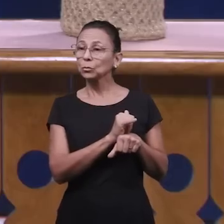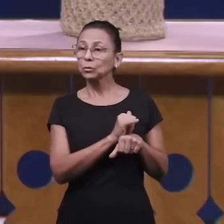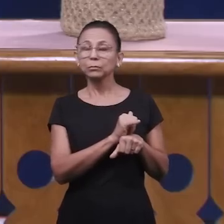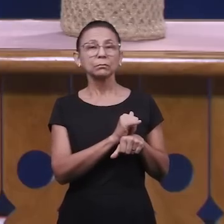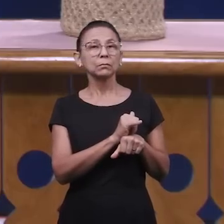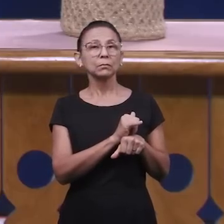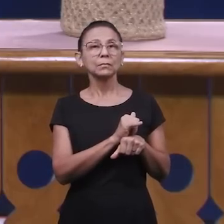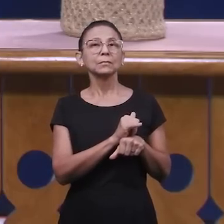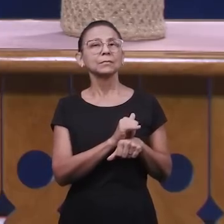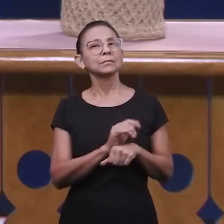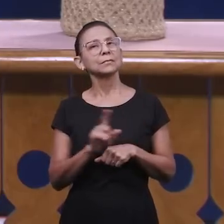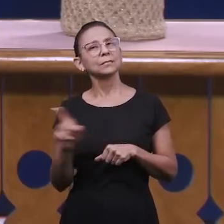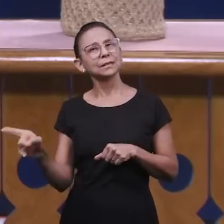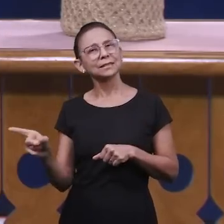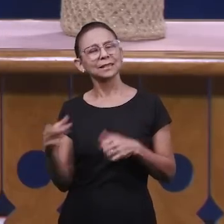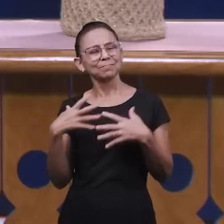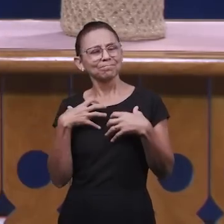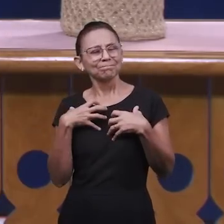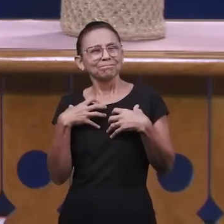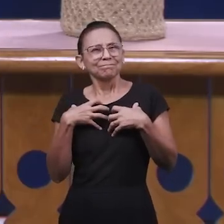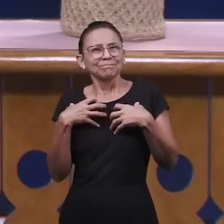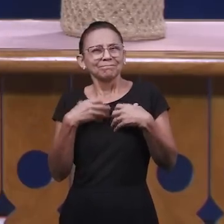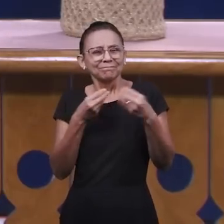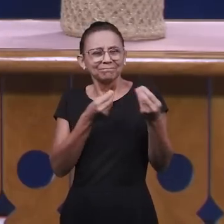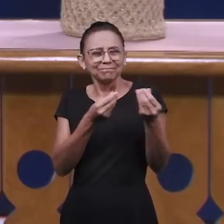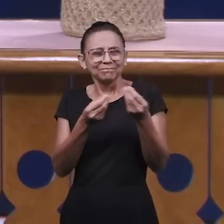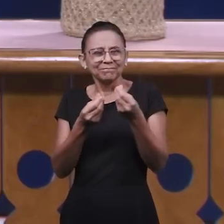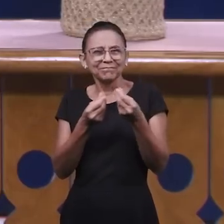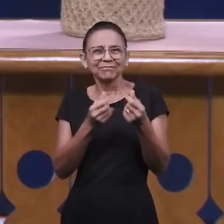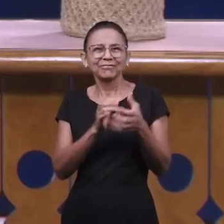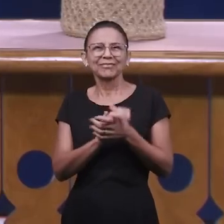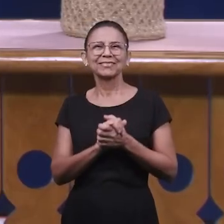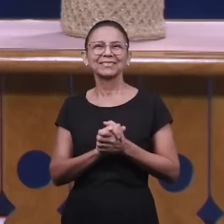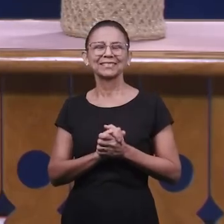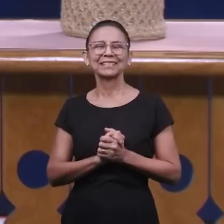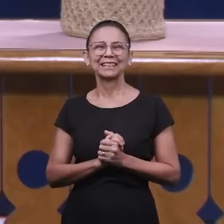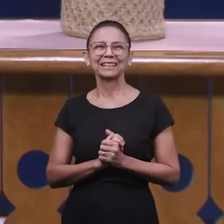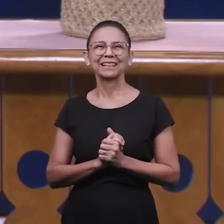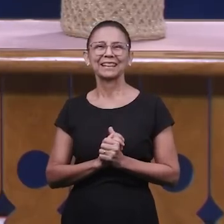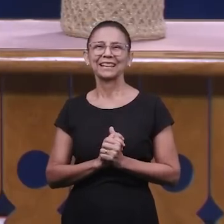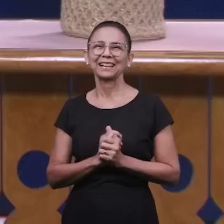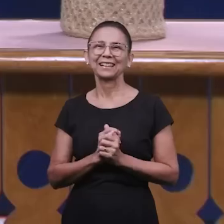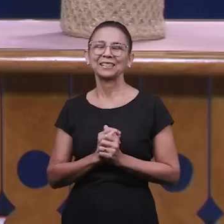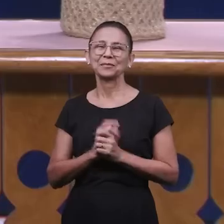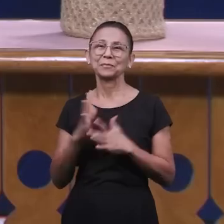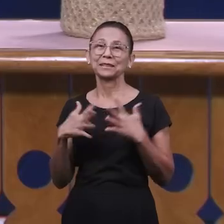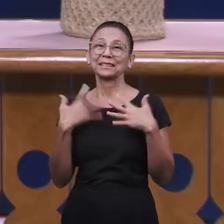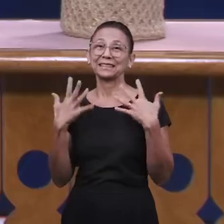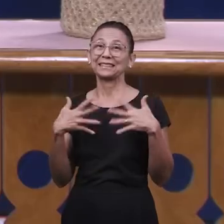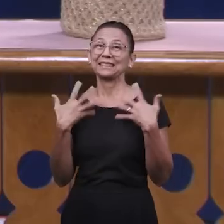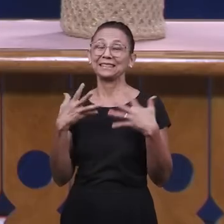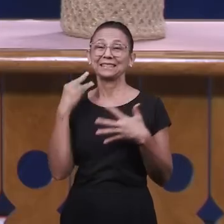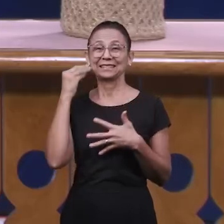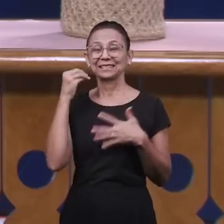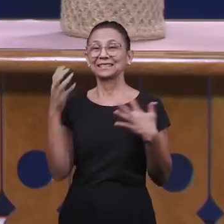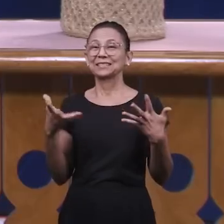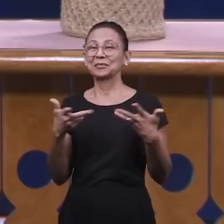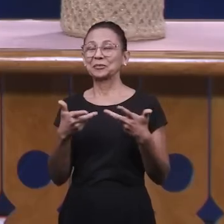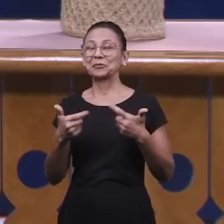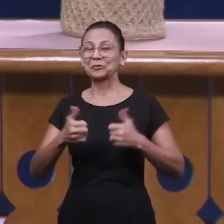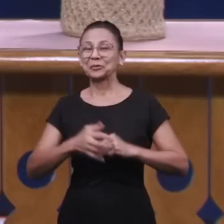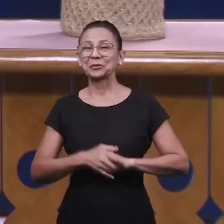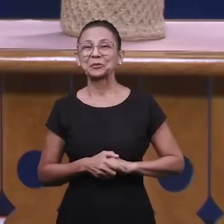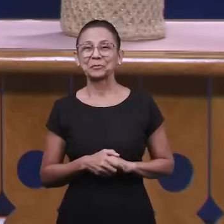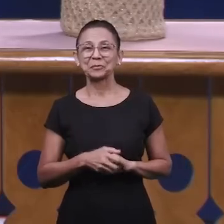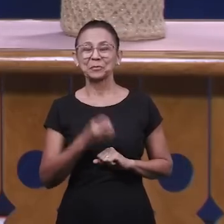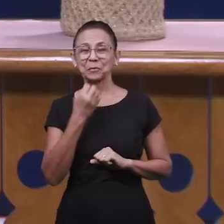está aí na tela, é só você apontar a câmera do seu celular para ele e você vai saber onde tem uma igreja que está Maranata mais perto da sua casa. Nós vamos